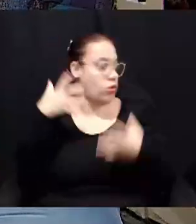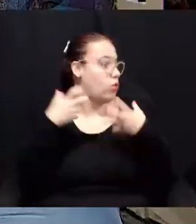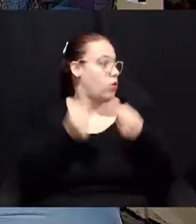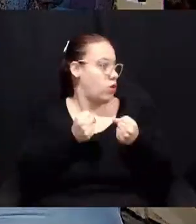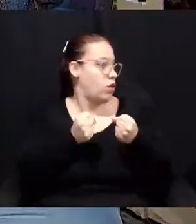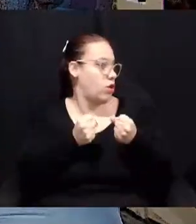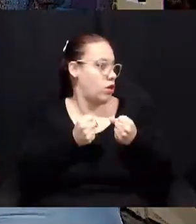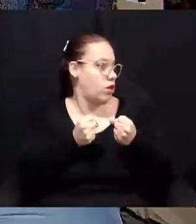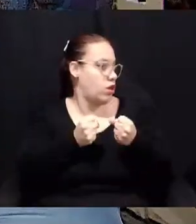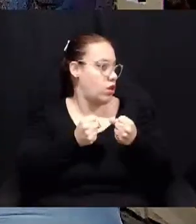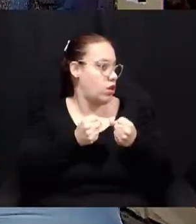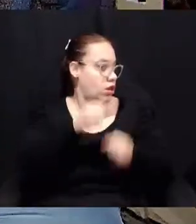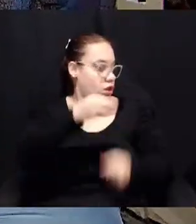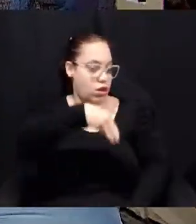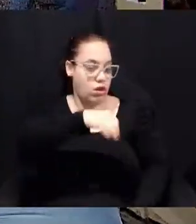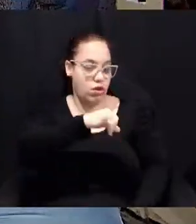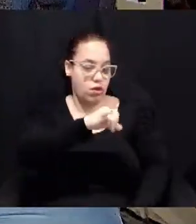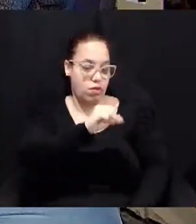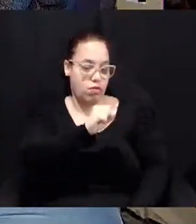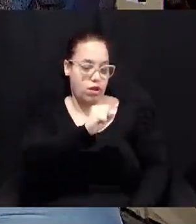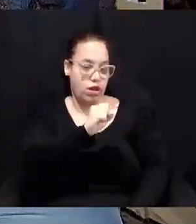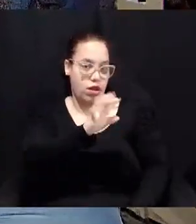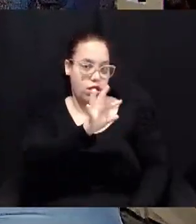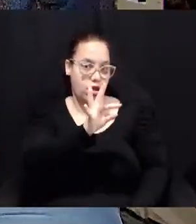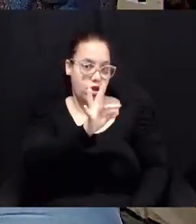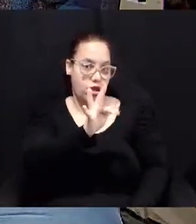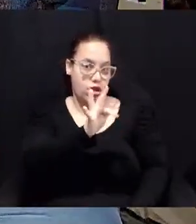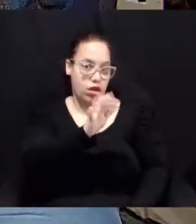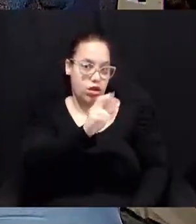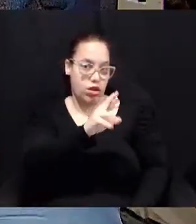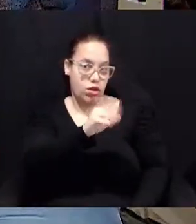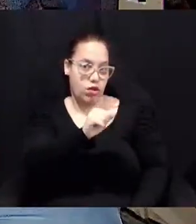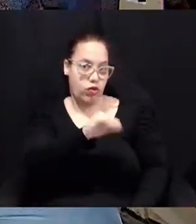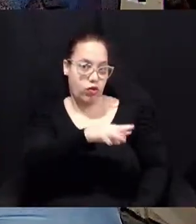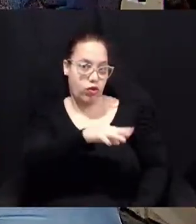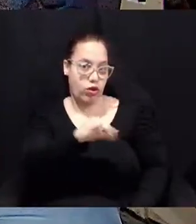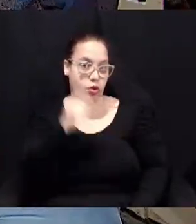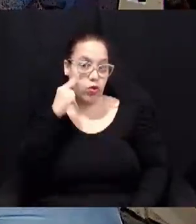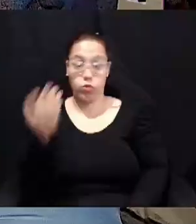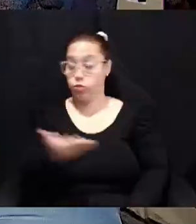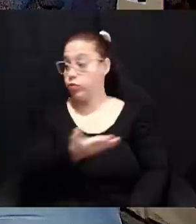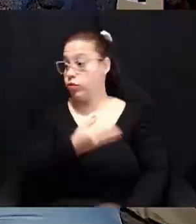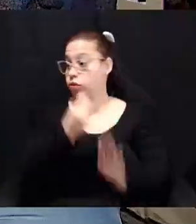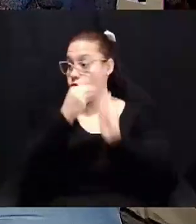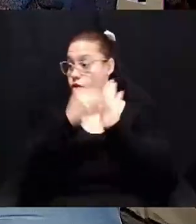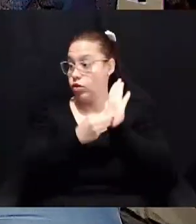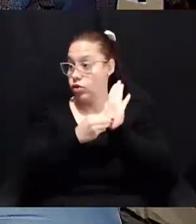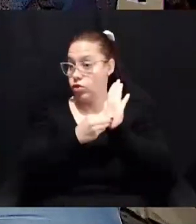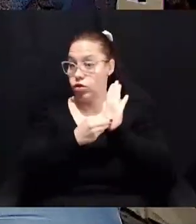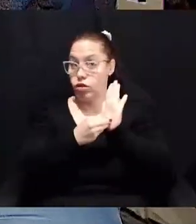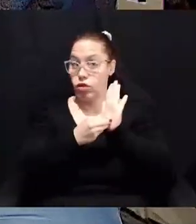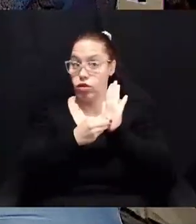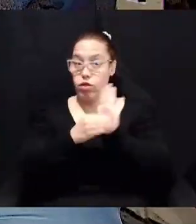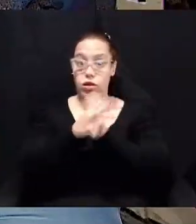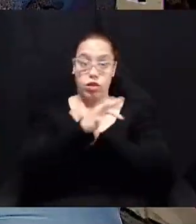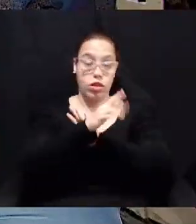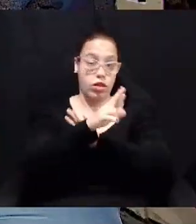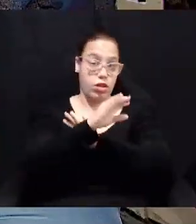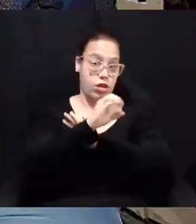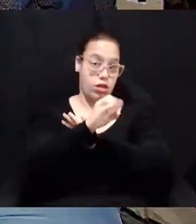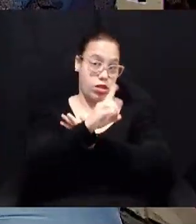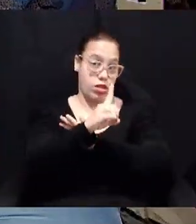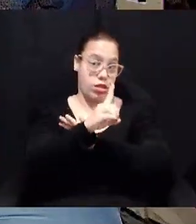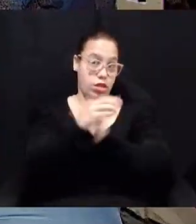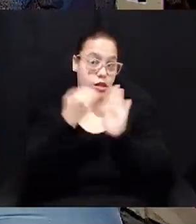Mistifório. Pela Mistifório, é só acessar mistifório.com. Que já vai ter acesso na pré-venda. E o Fred, gentilmente, né, mandou um vídeo